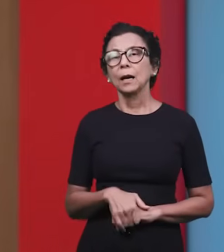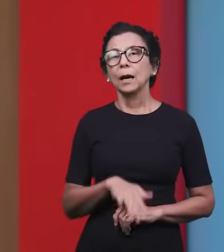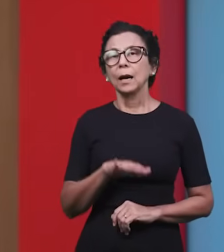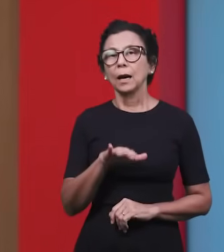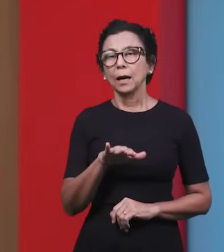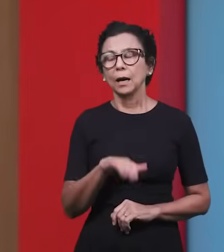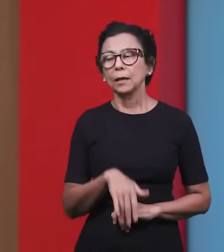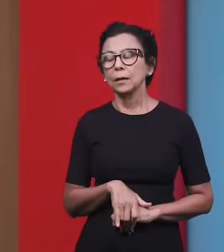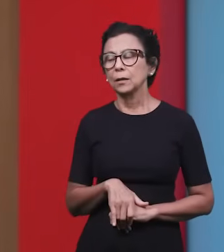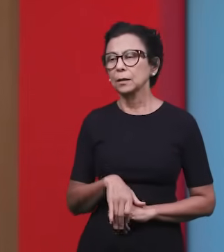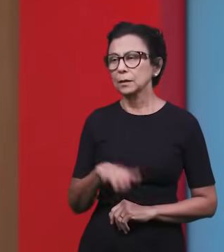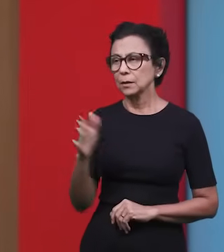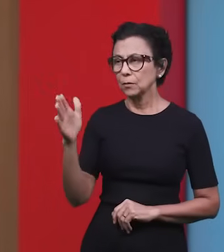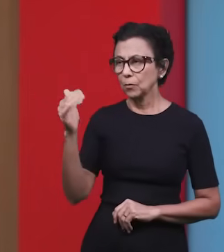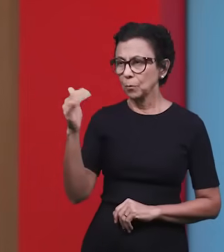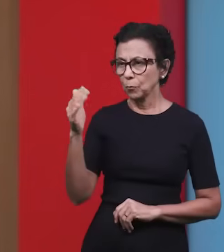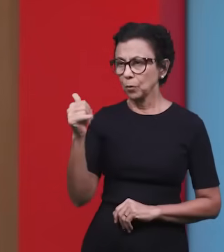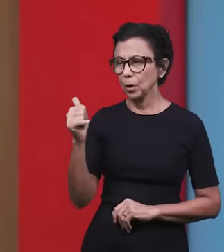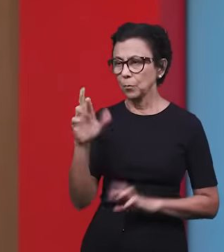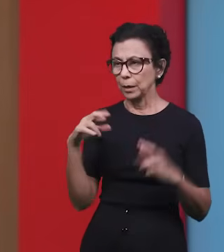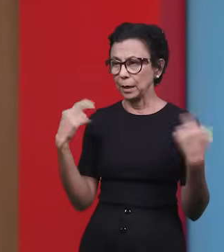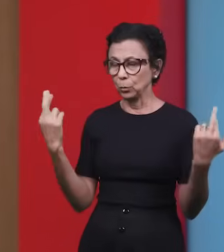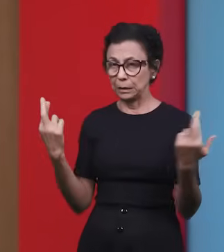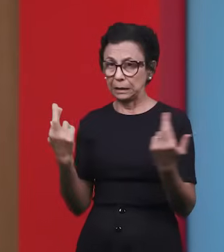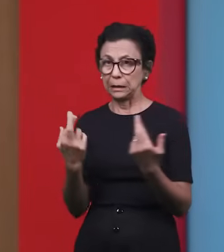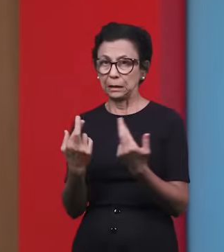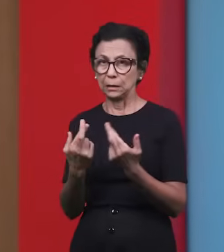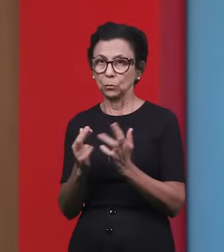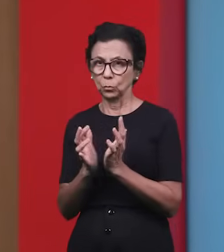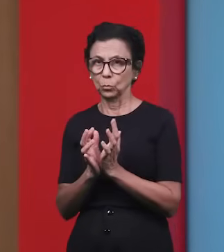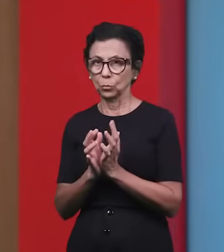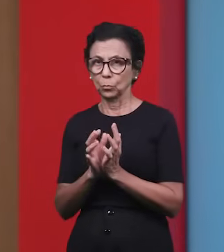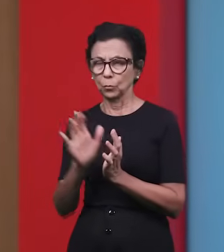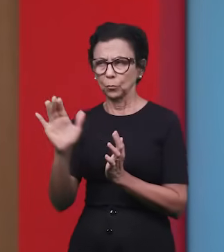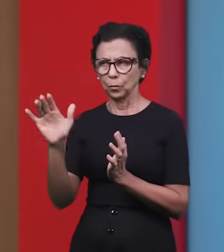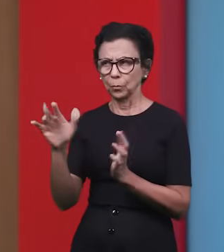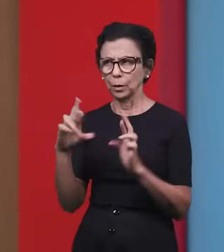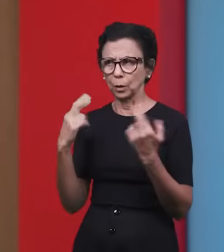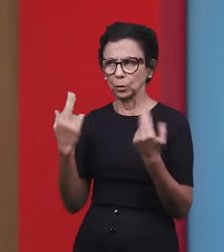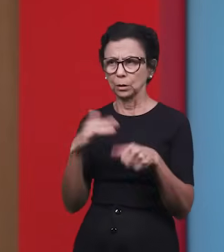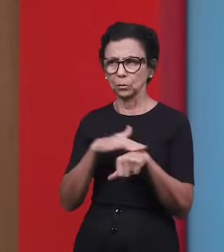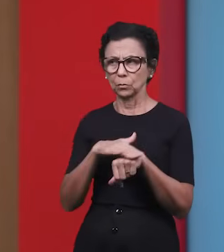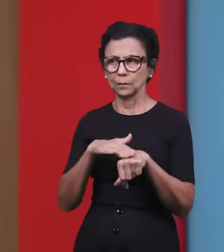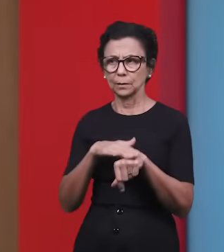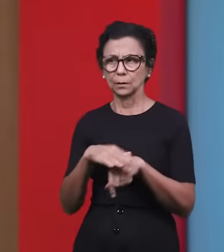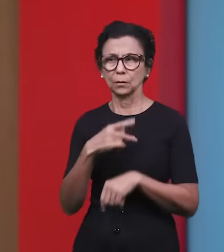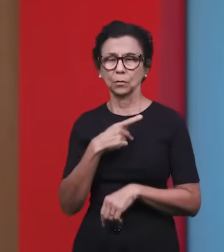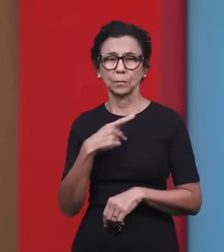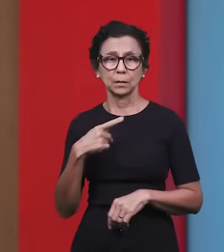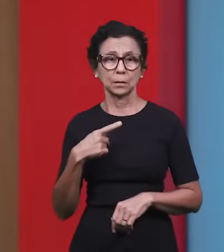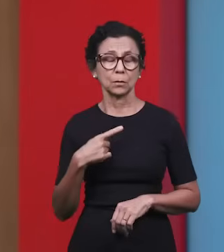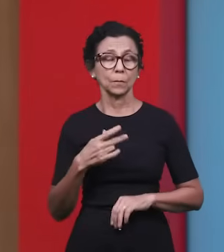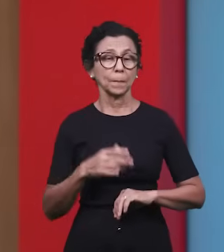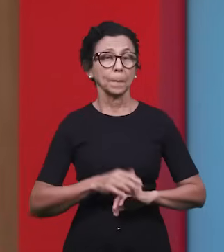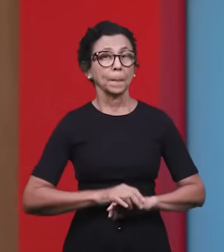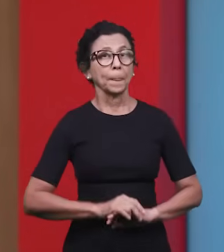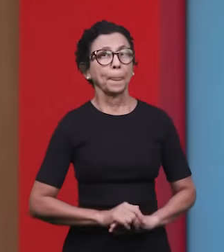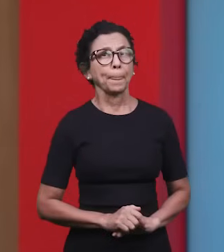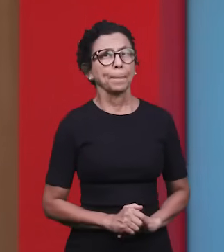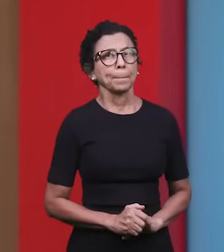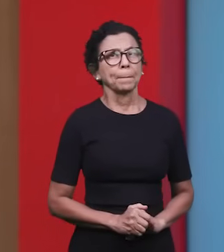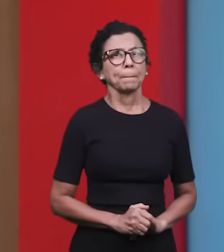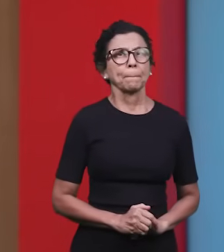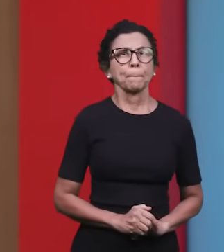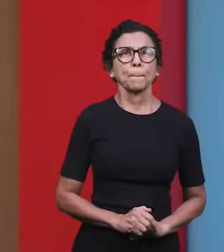pastor, porque era um deles que estava fazendo uma colocação que dizia, a igreja não está me respeitando, eu quero pedir